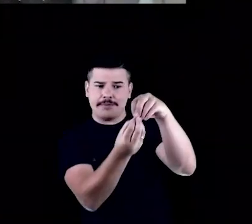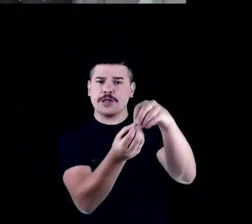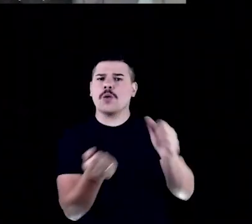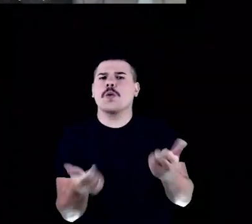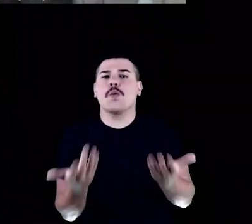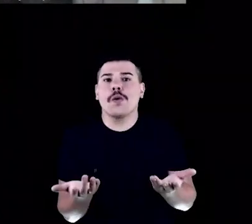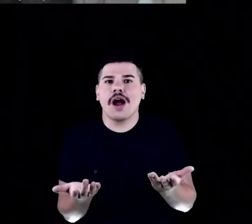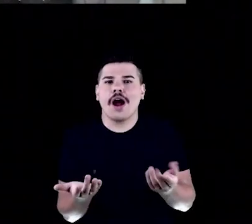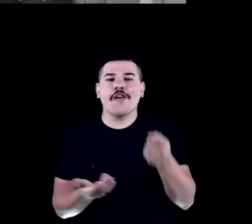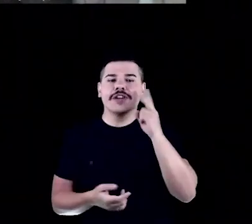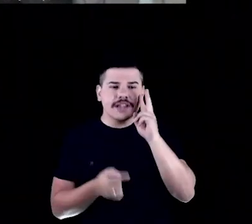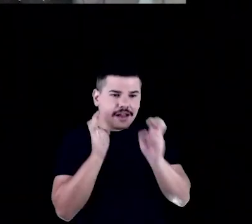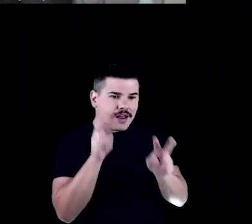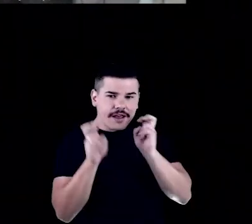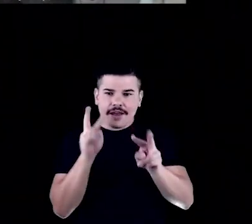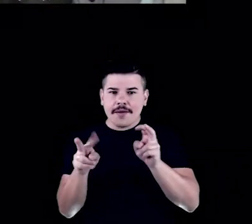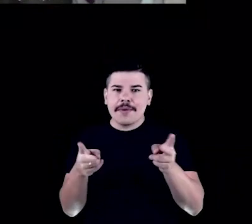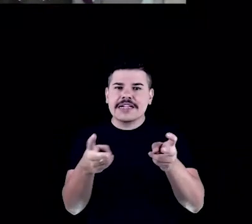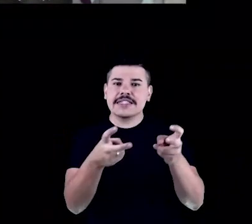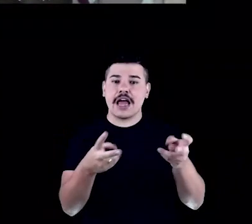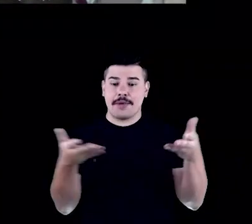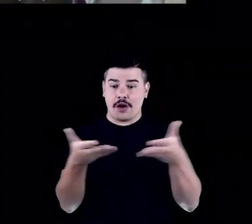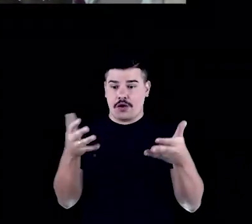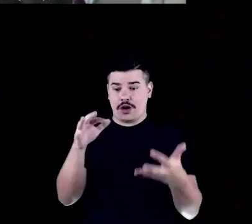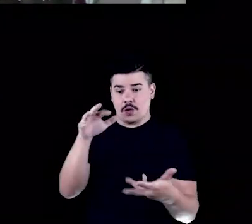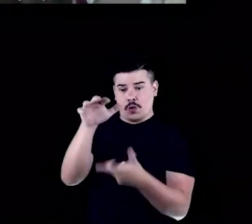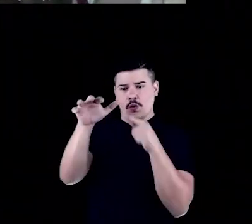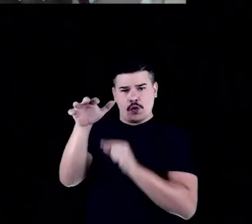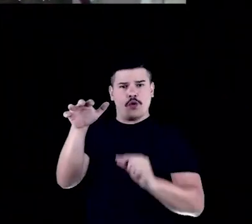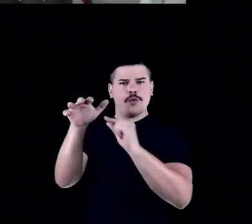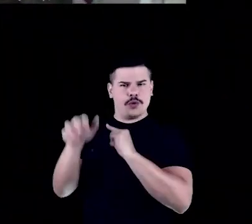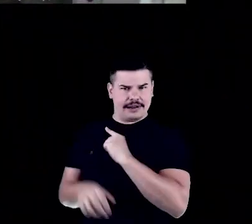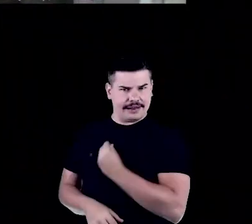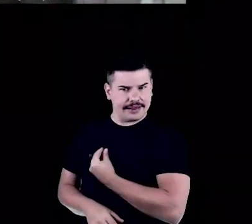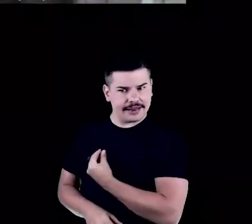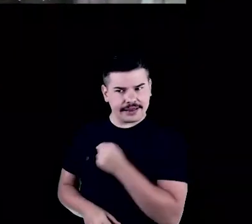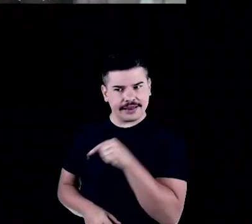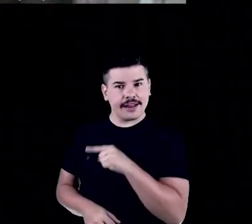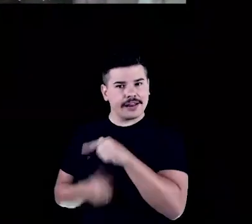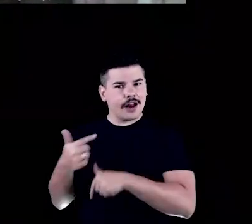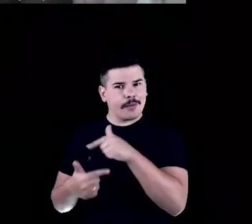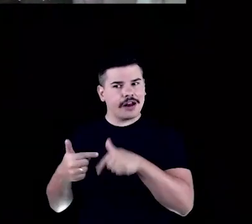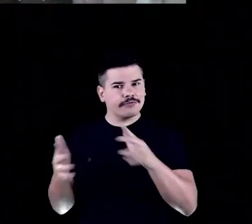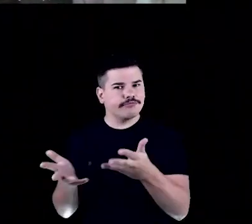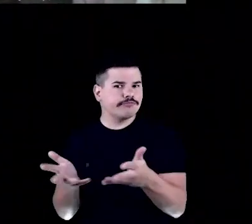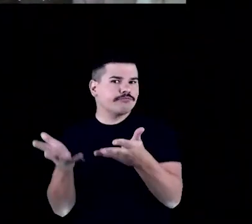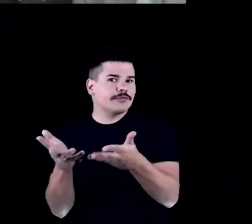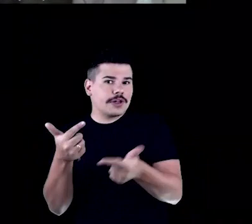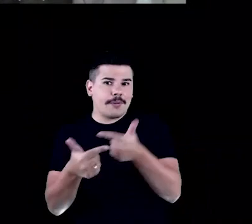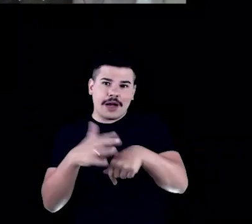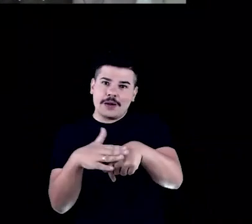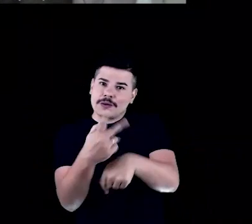exatamente essa arte? O que vocês observam em termos globais? É isso que eu quero saber, assim, né? A tendência do trabalho de